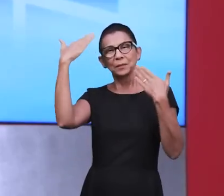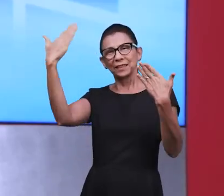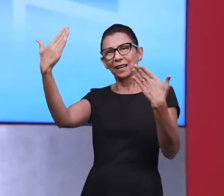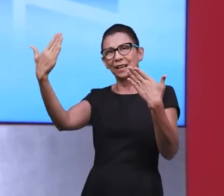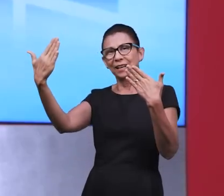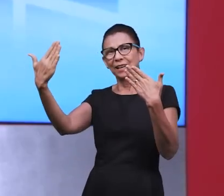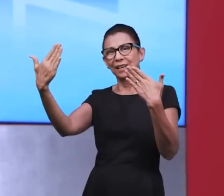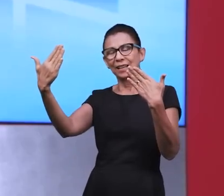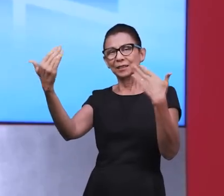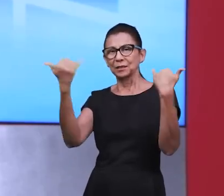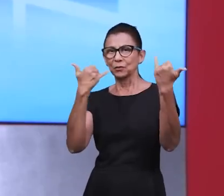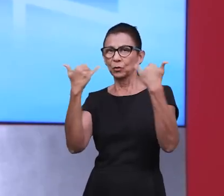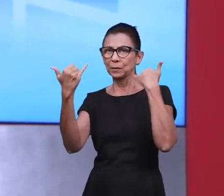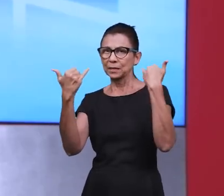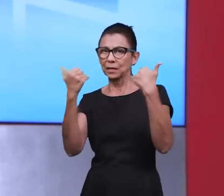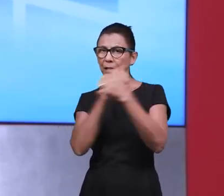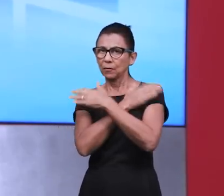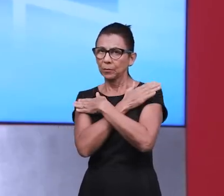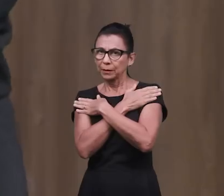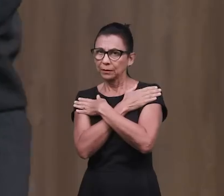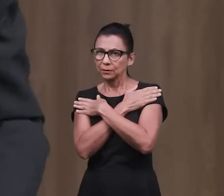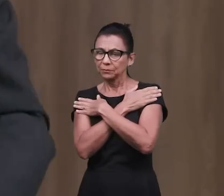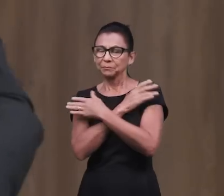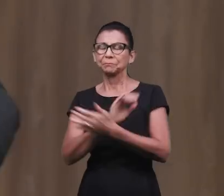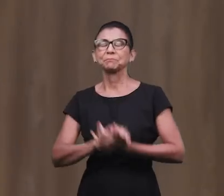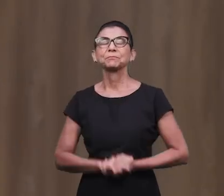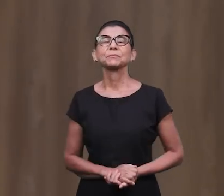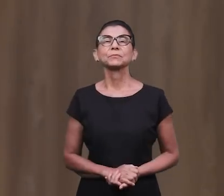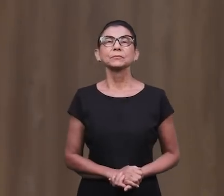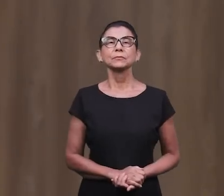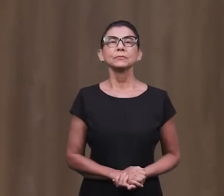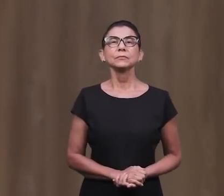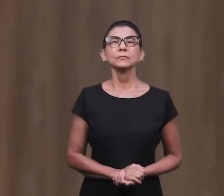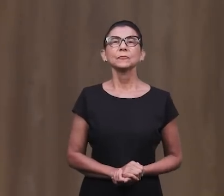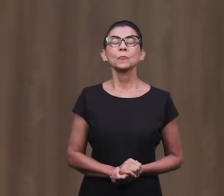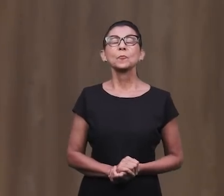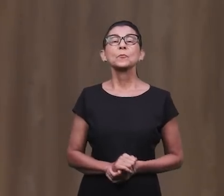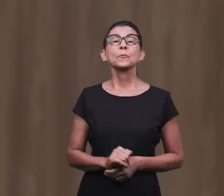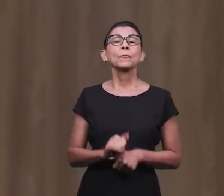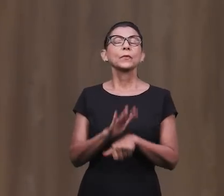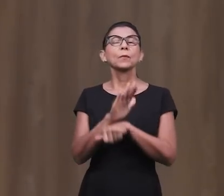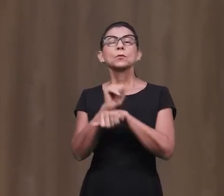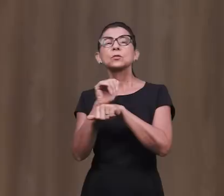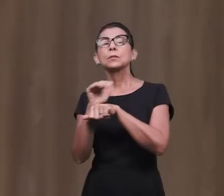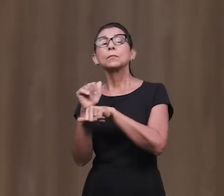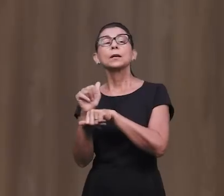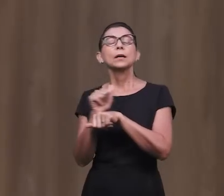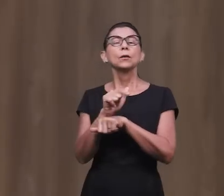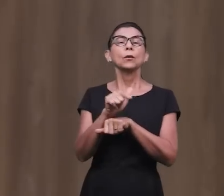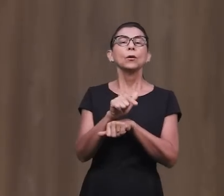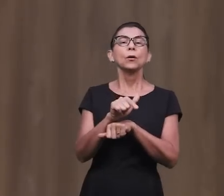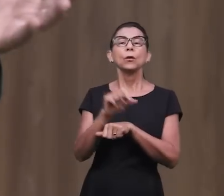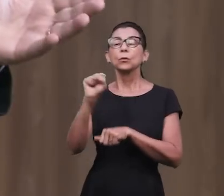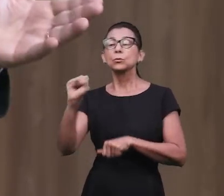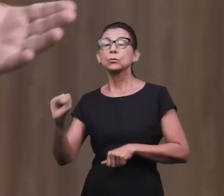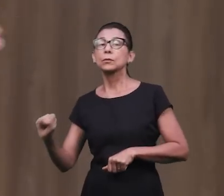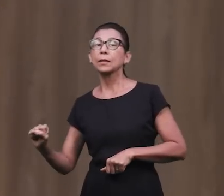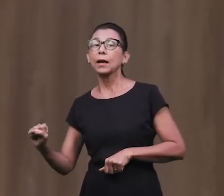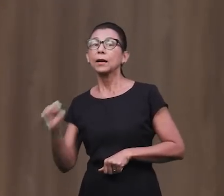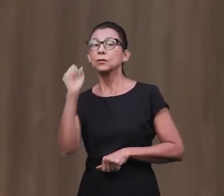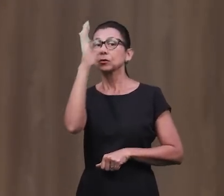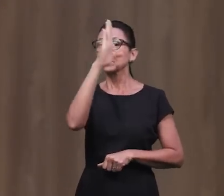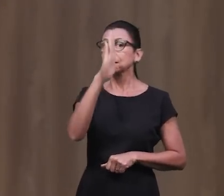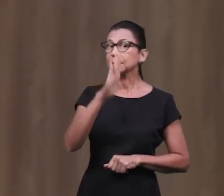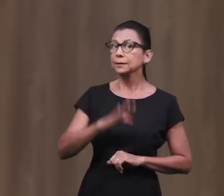pelas informações. Um abraço aos irmãos aí do exterior. E agora nós vamos chamar os nossos correspondentes do Sudeste. Não acabou não, tem mais.